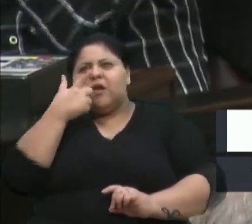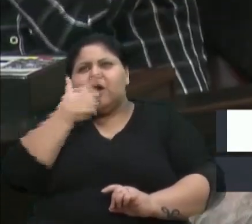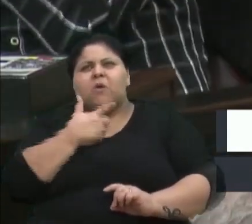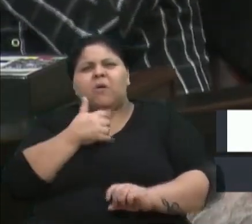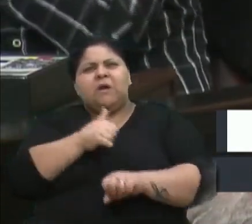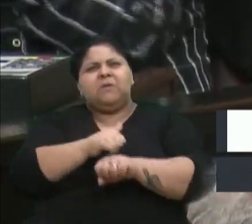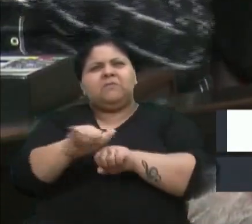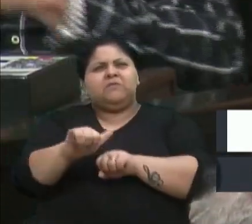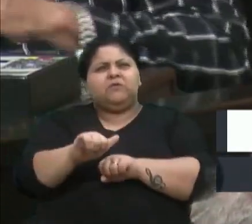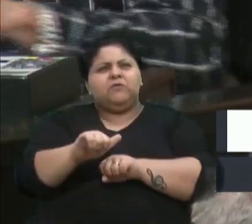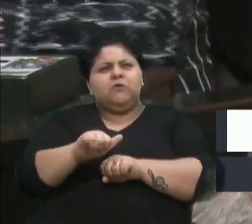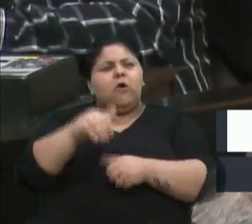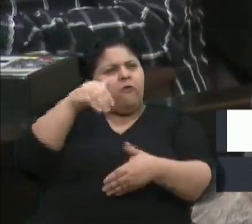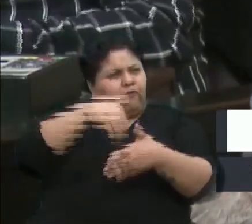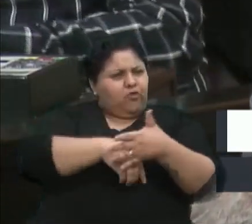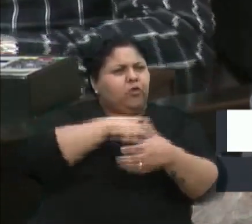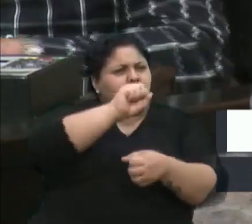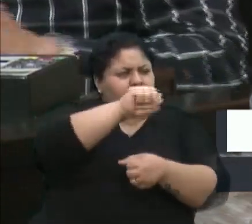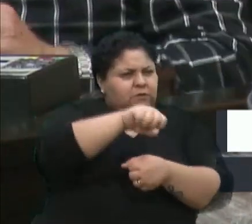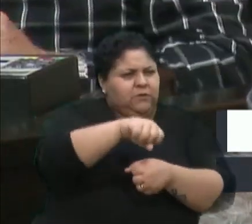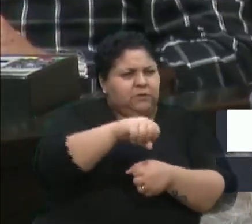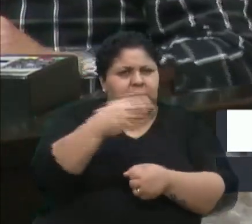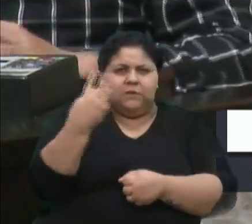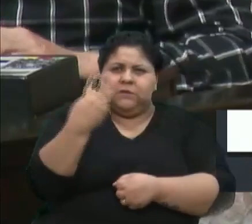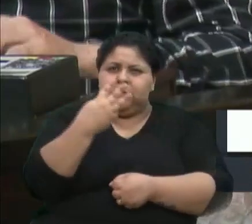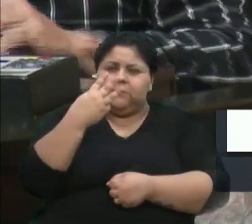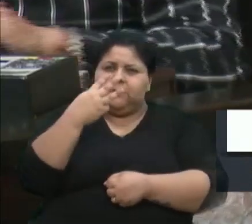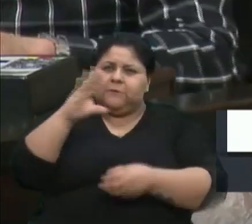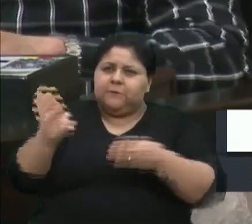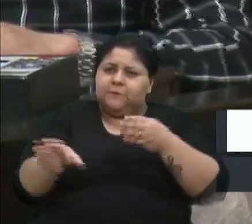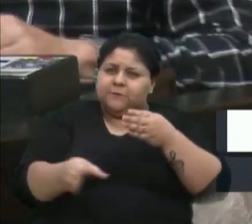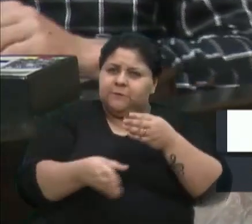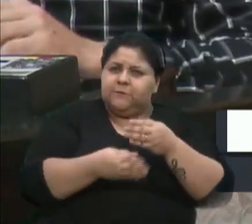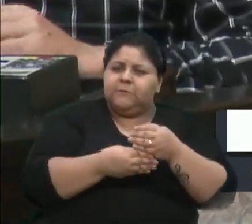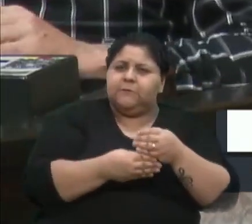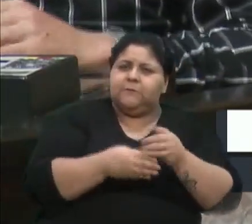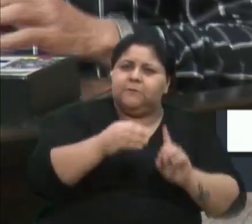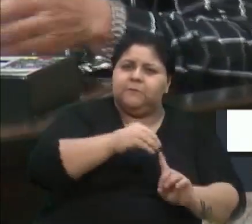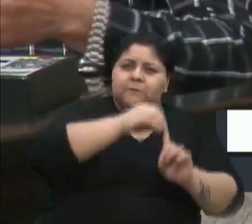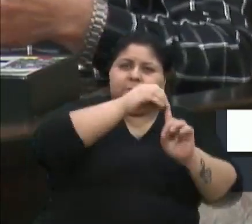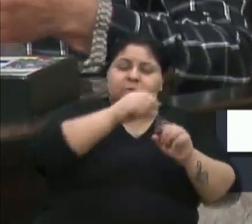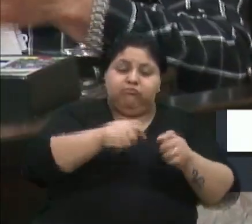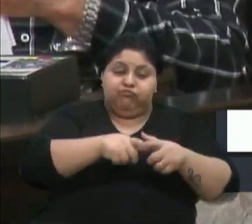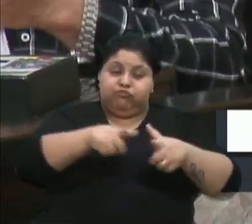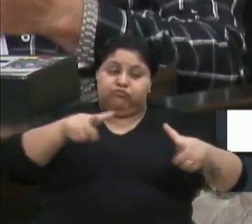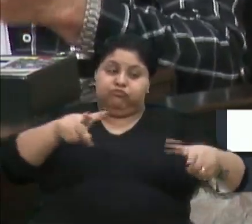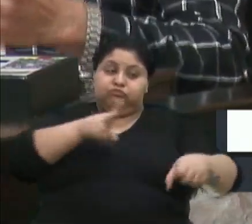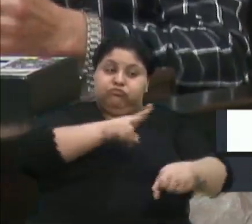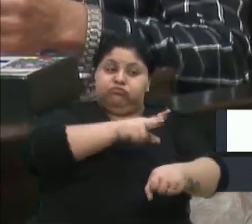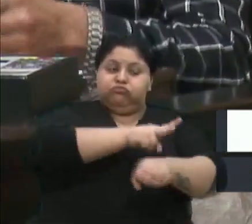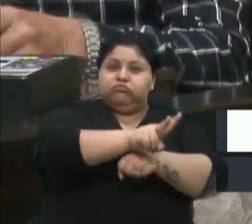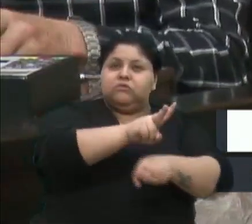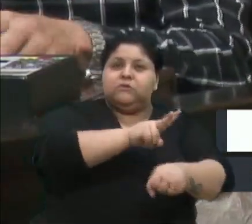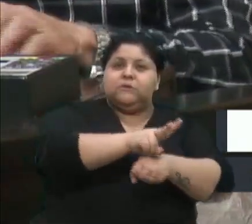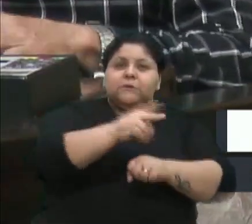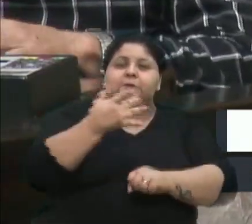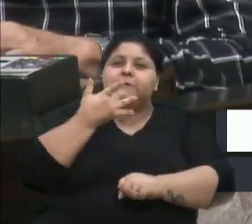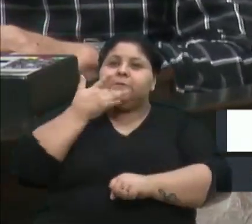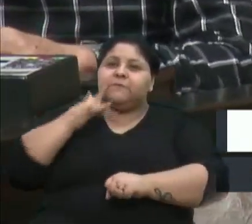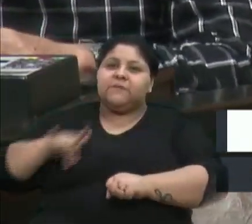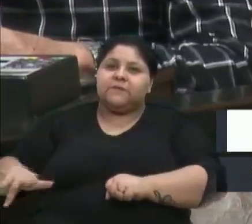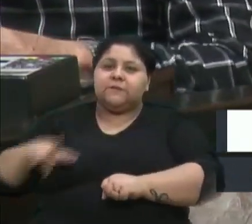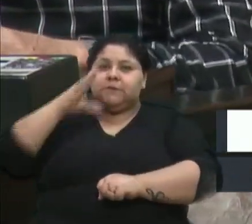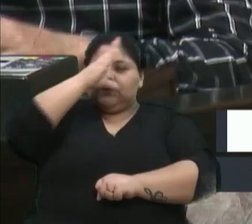21 favorável naquelas duas emendas principalmente na ampliação das vagas para as crianças e